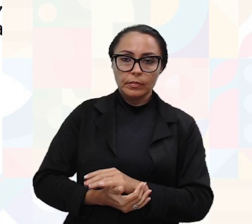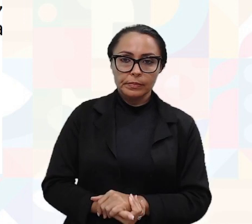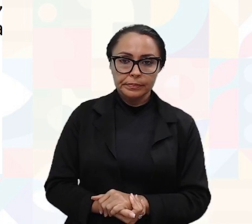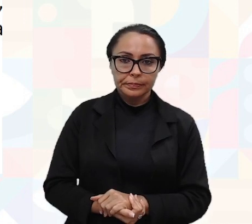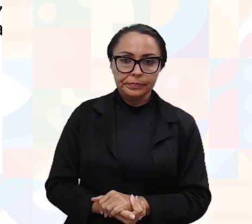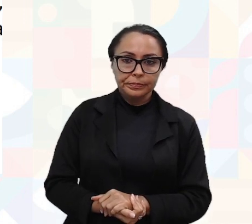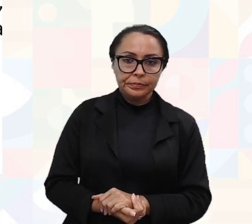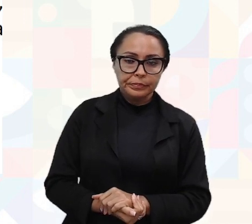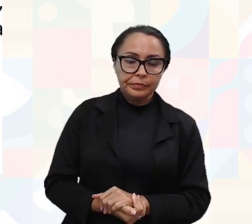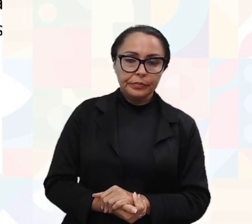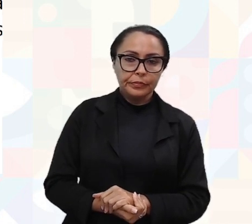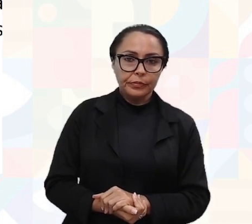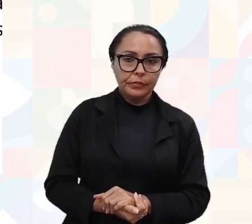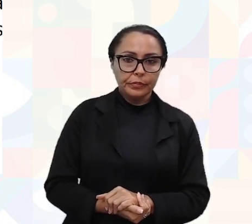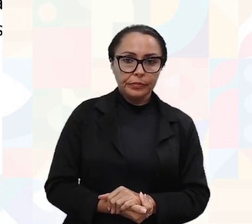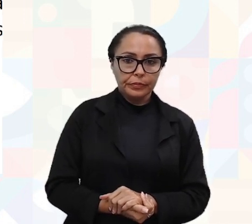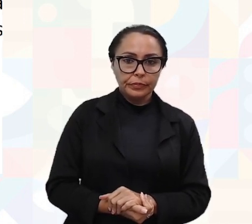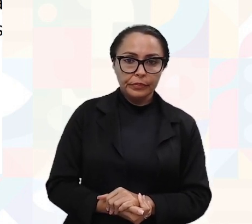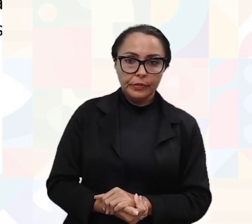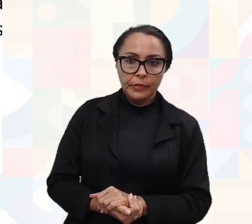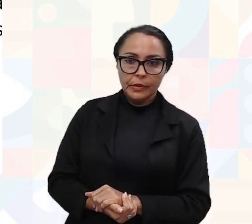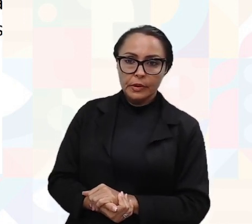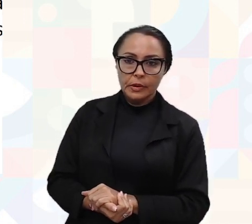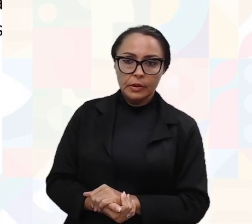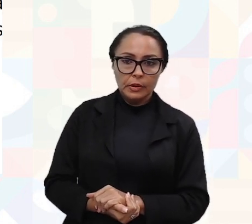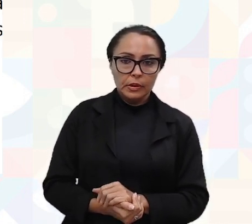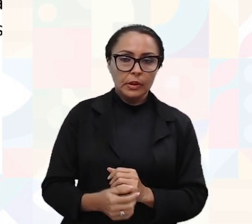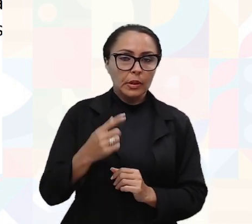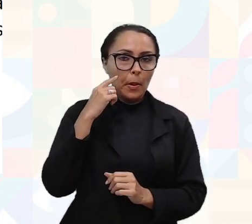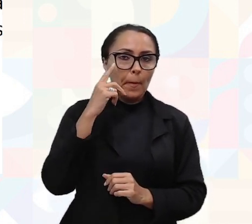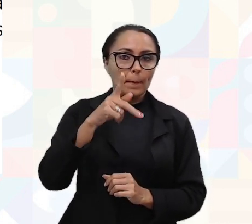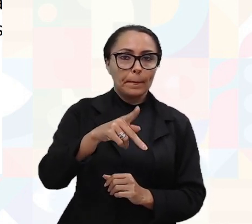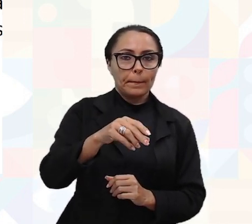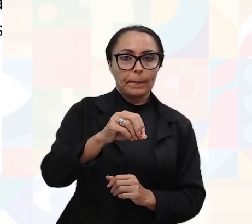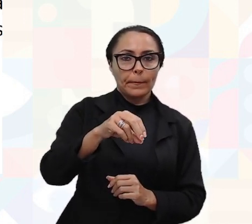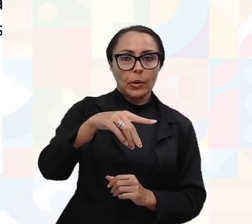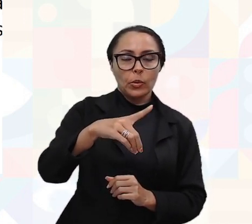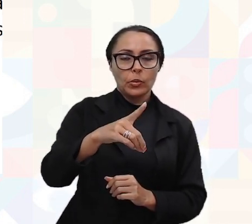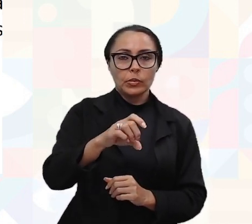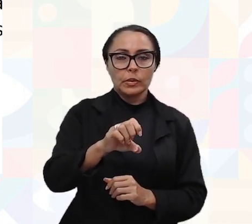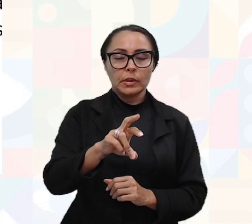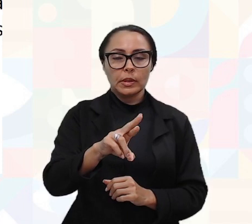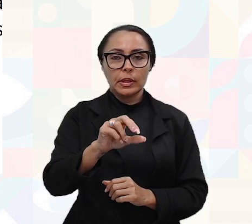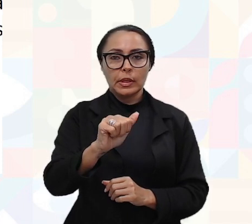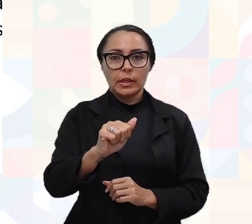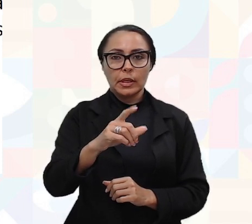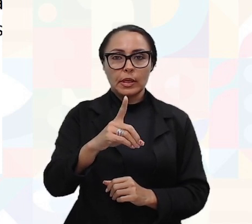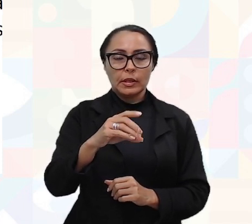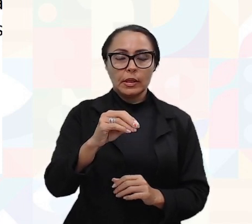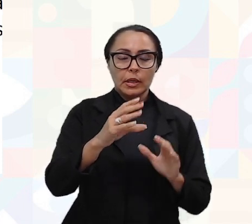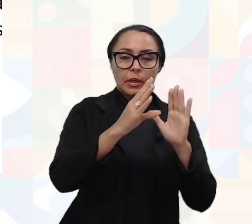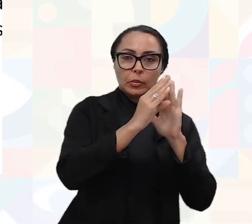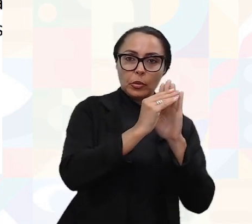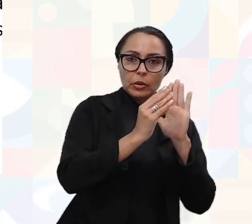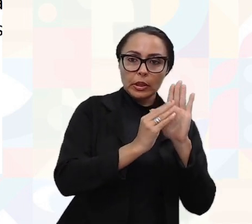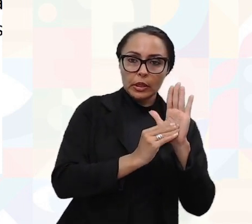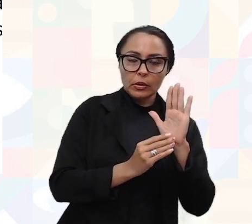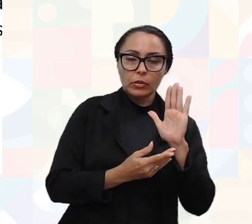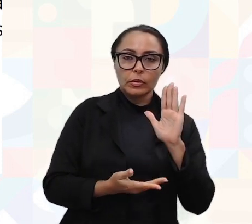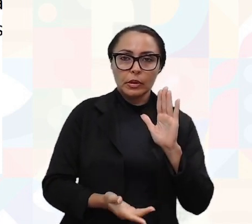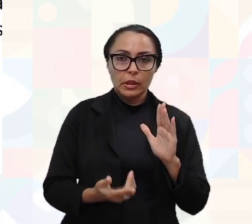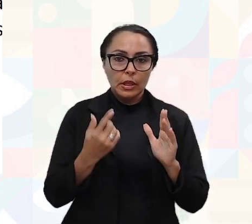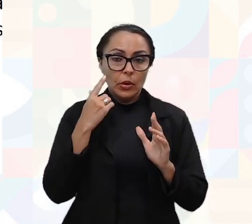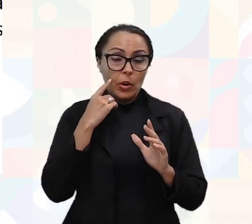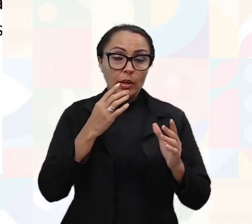de períodos mais antigos. Média móvel ponderada é outro modelo. O modelo de previsão da média móvel ponderada é